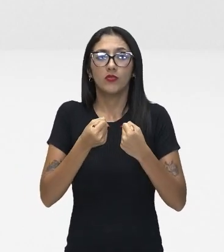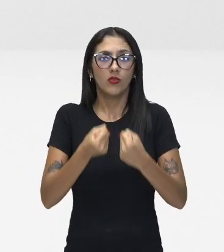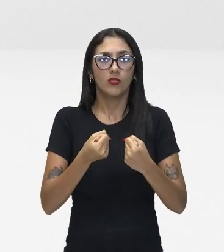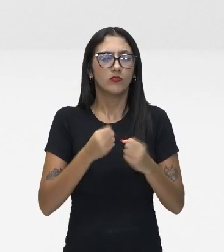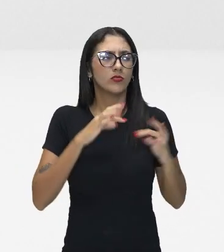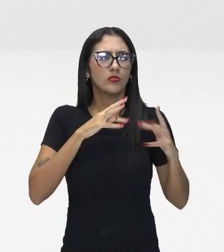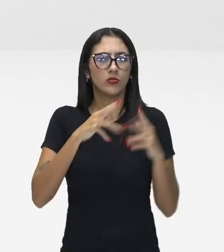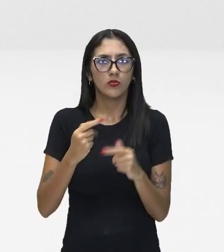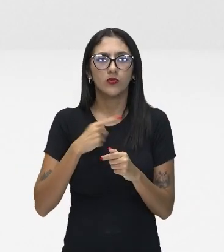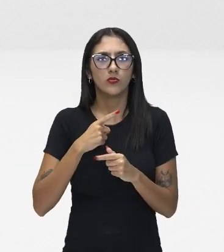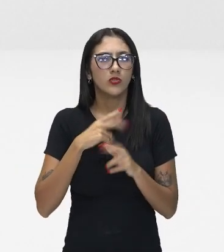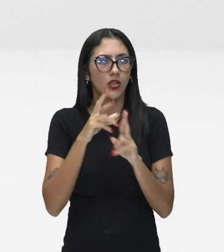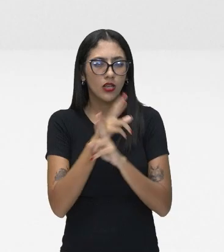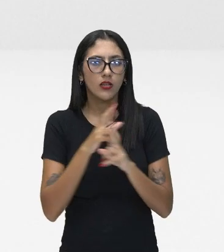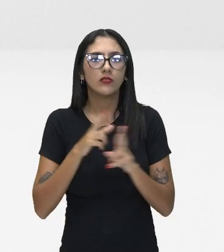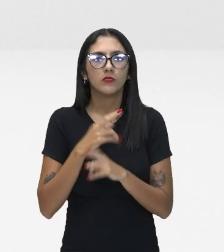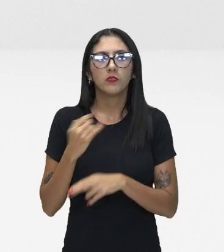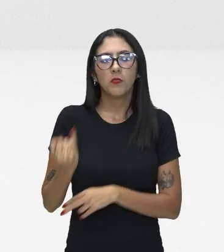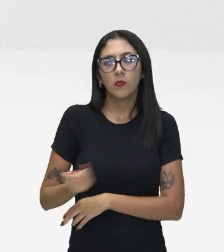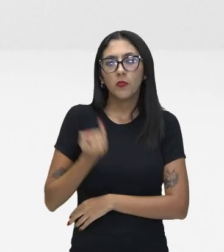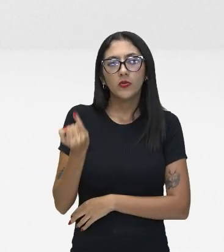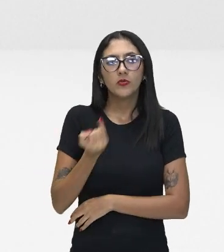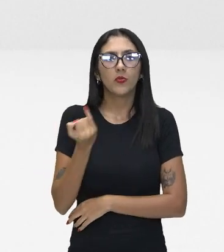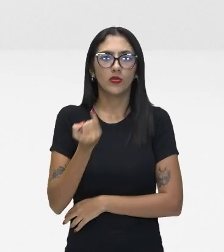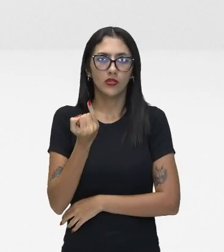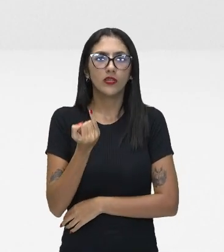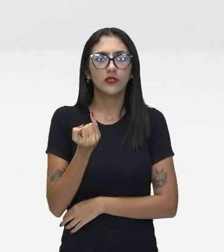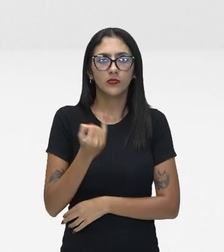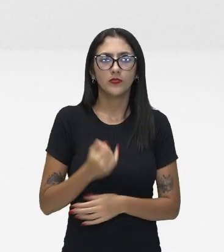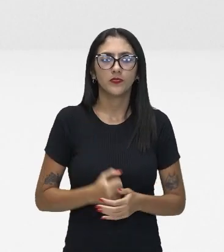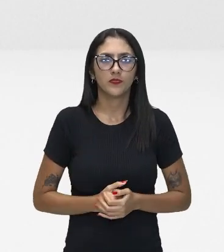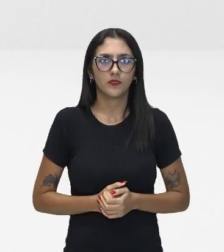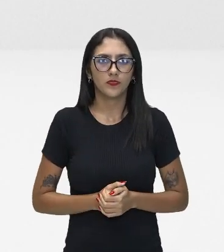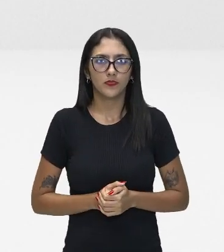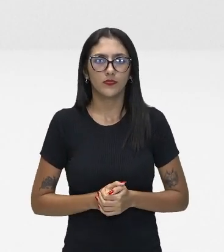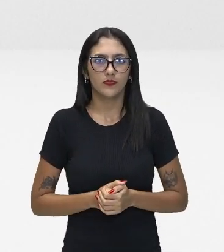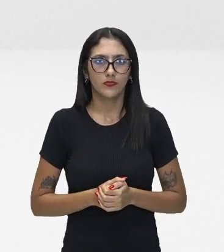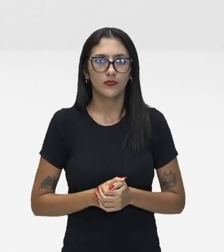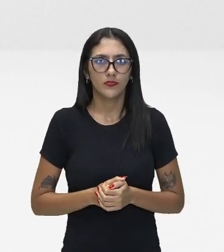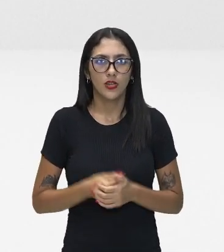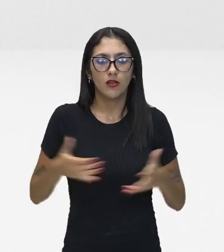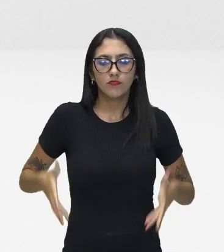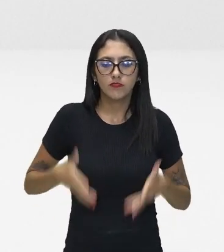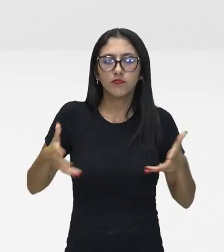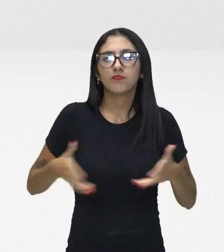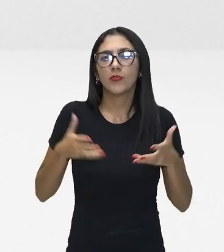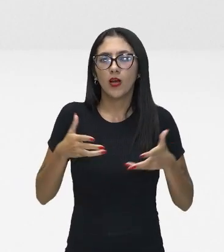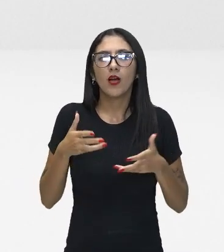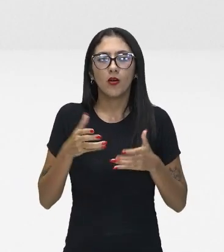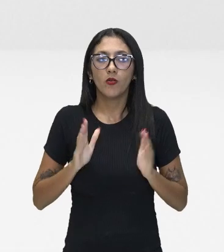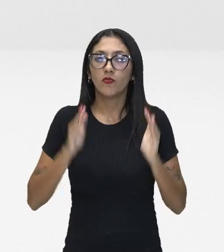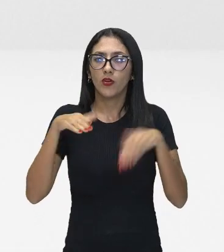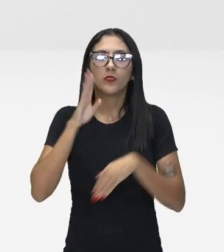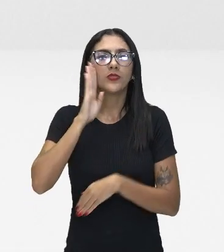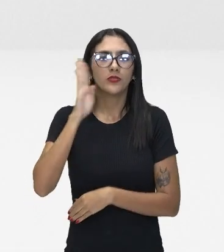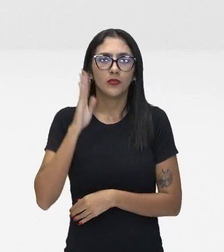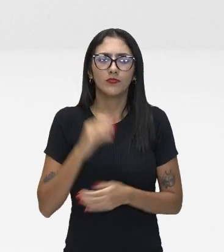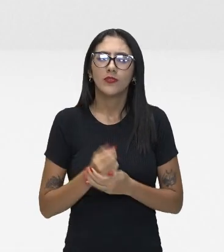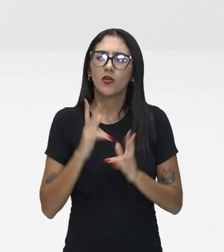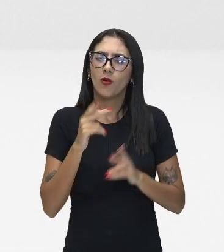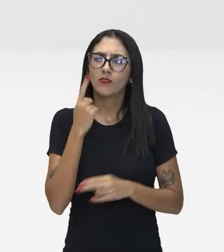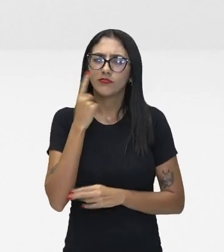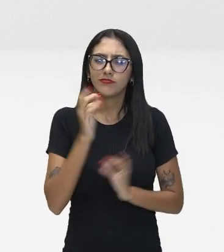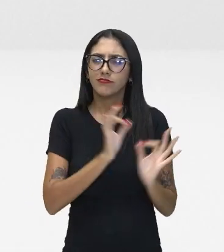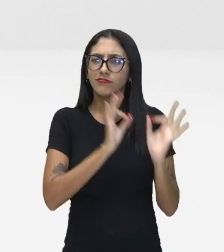tudo faz parte, são situações que vão manter o nosso engajamento, como nós vimos aí na fala do nosso personagem no vídeo que